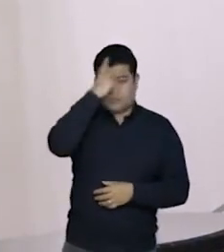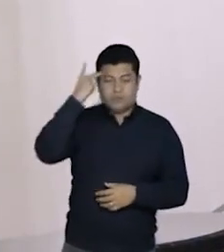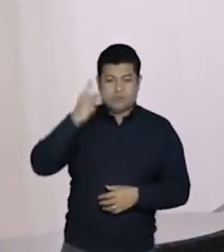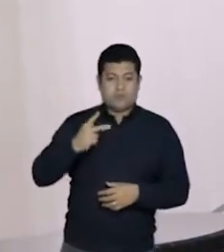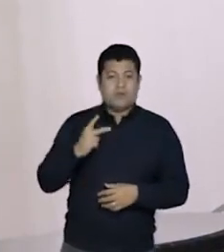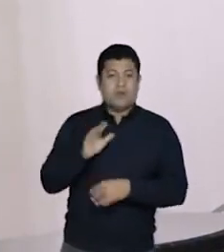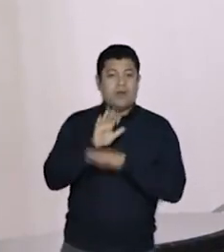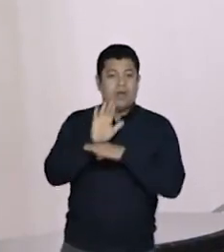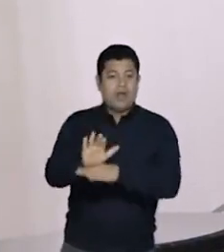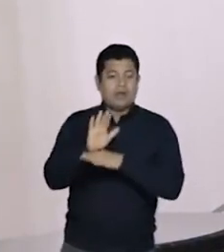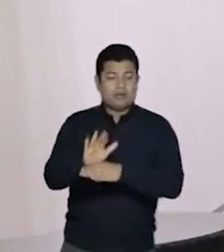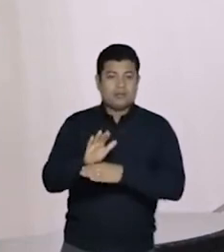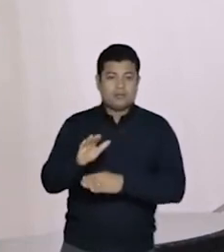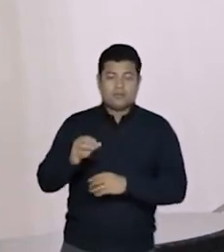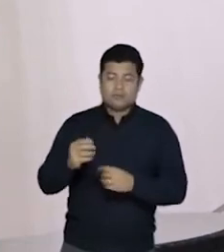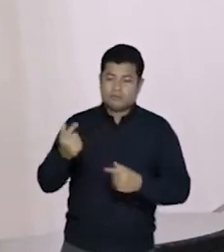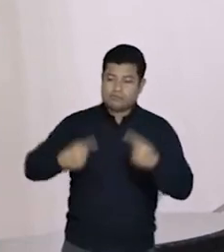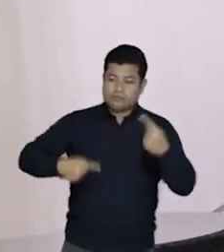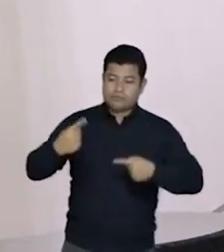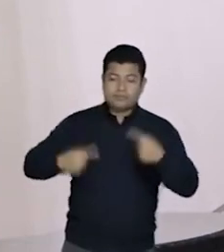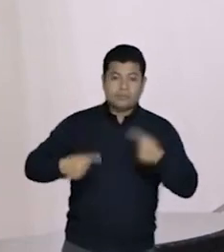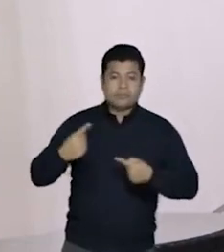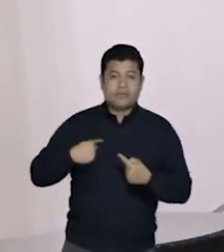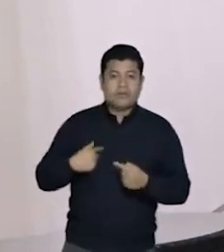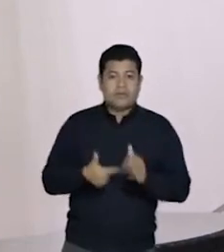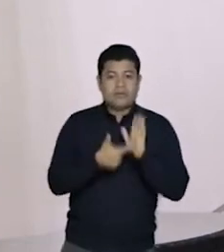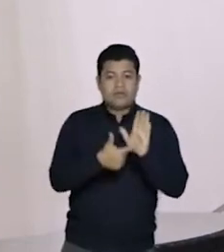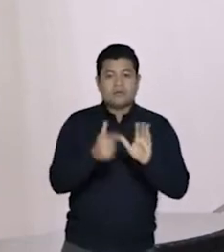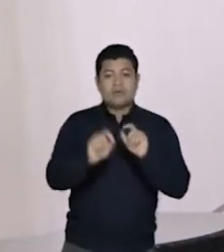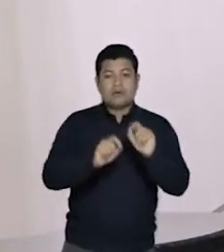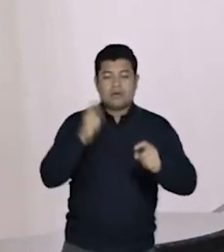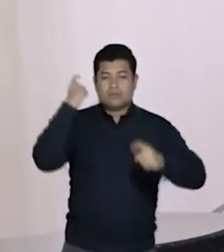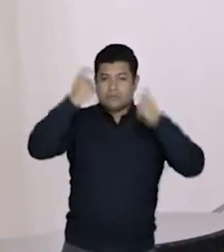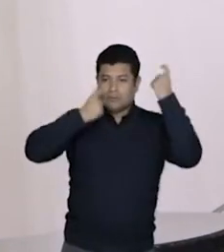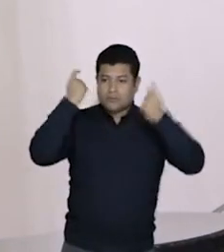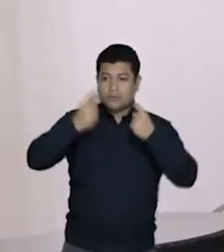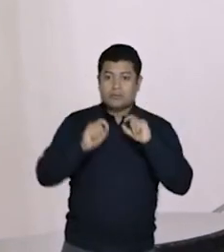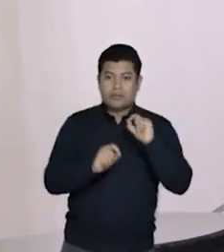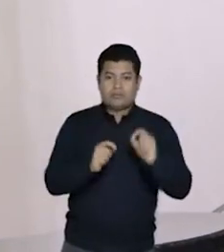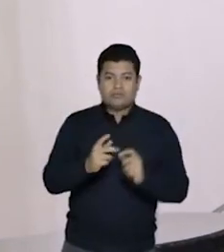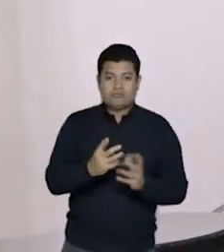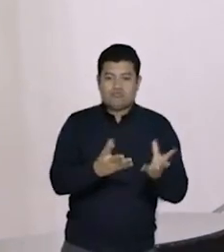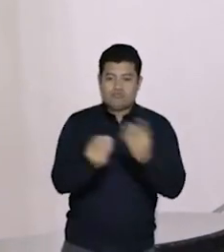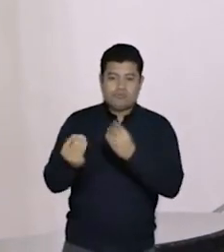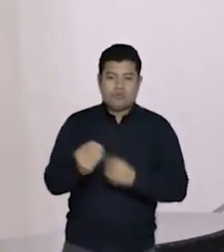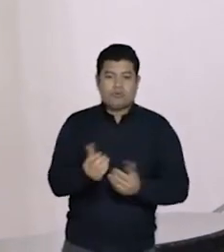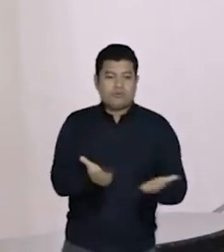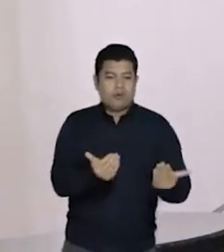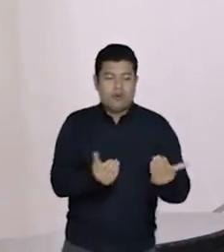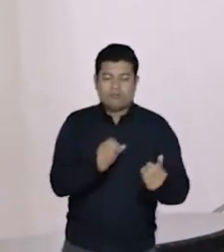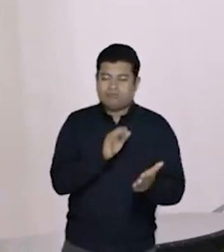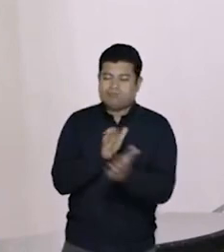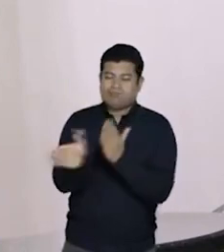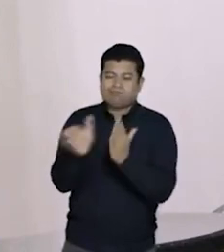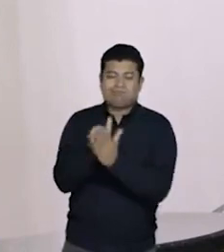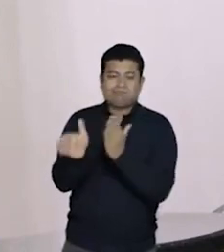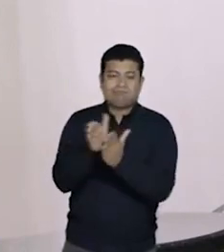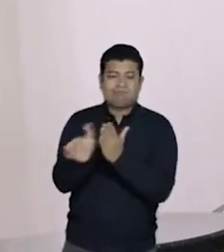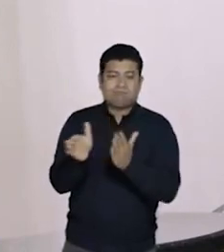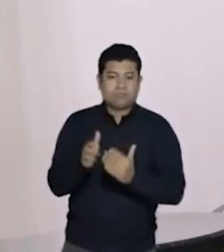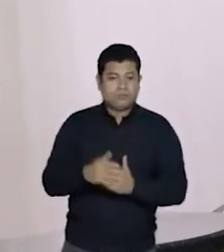deste ano, indica uma grande preocupação com a evasão escolar no ensino médio, que tende a